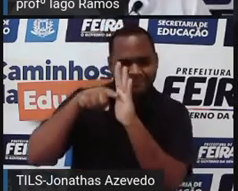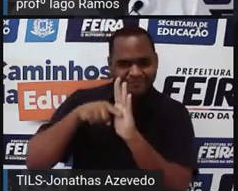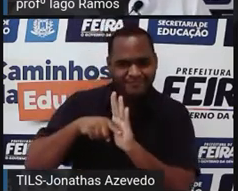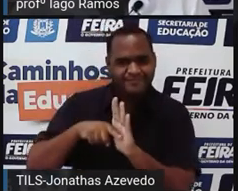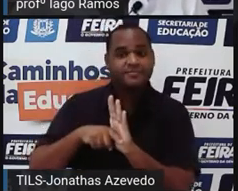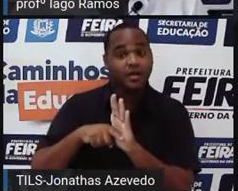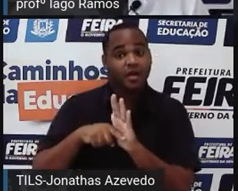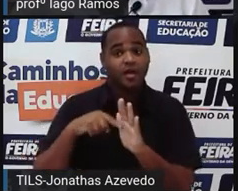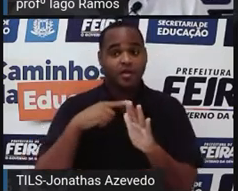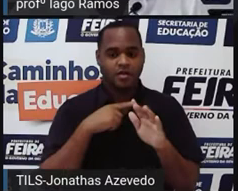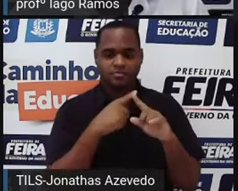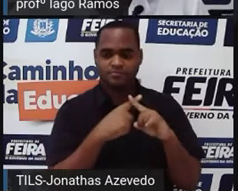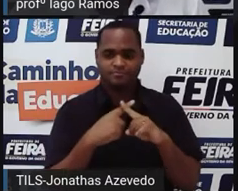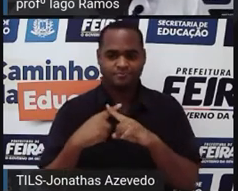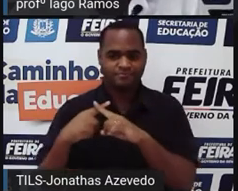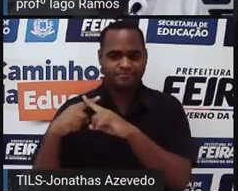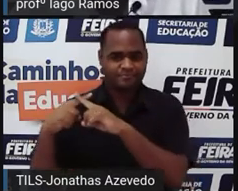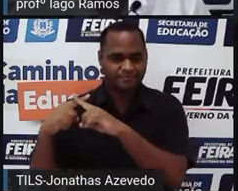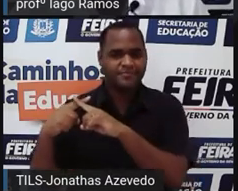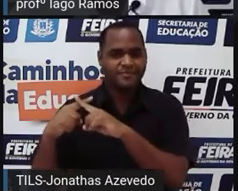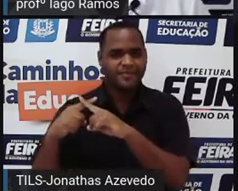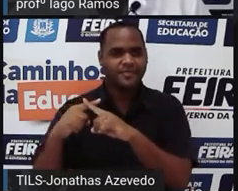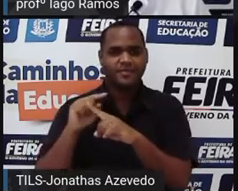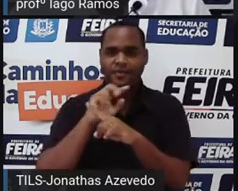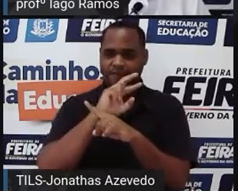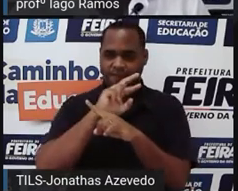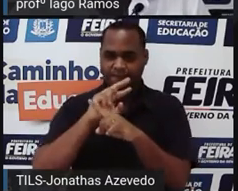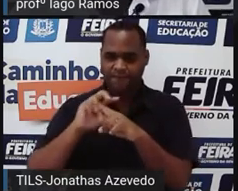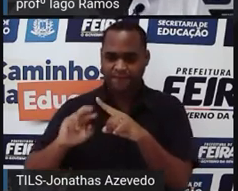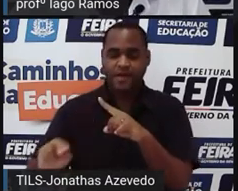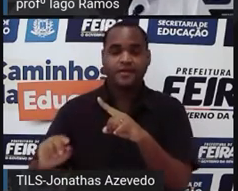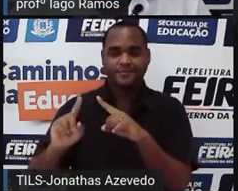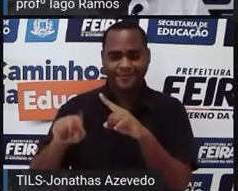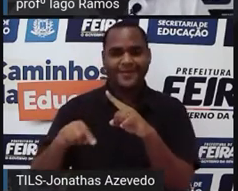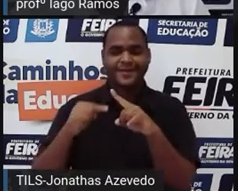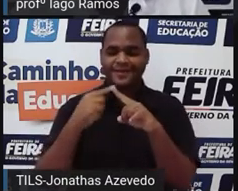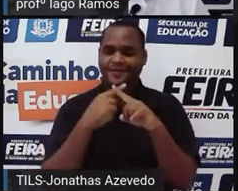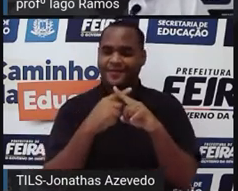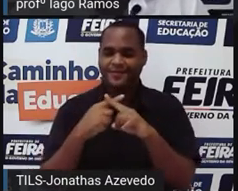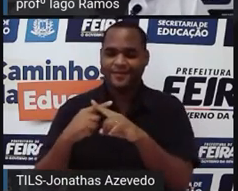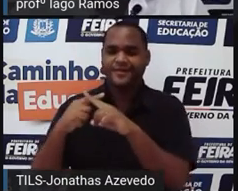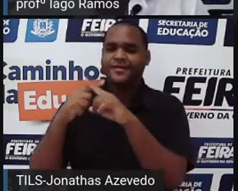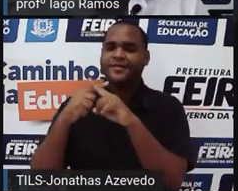ali multiplicações, e nessas multiplicações